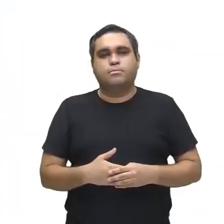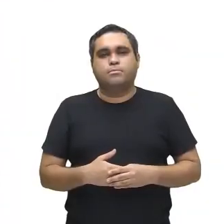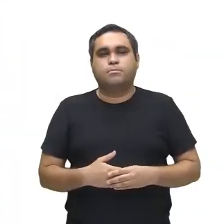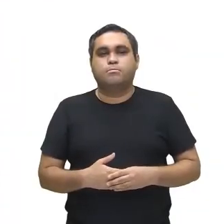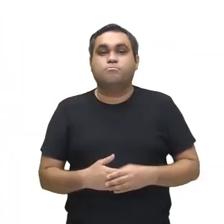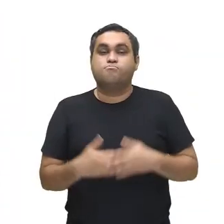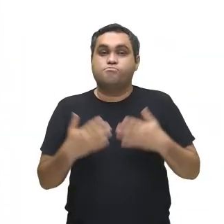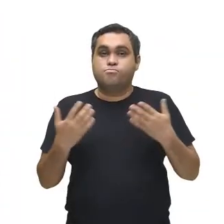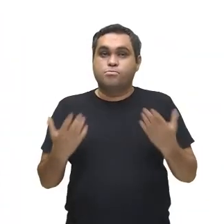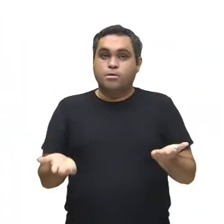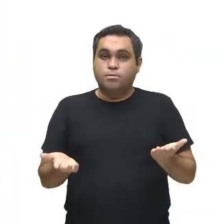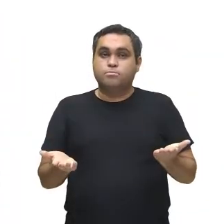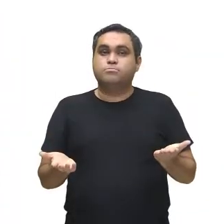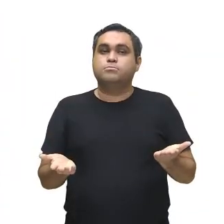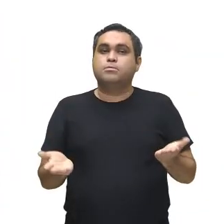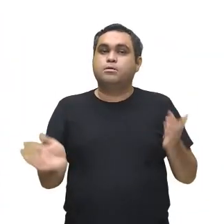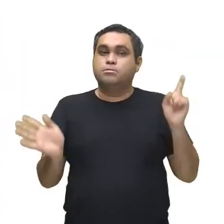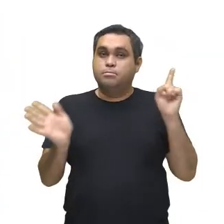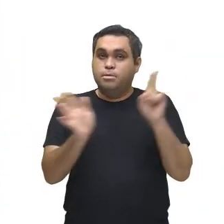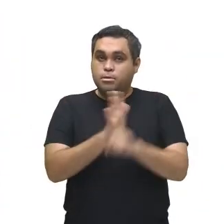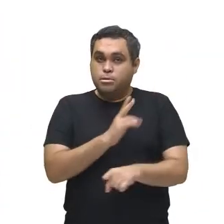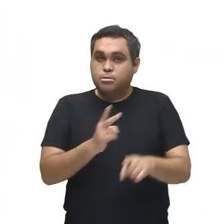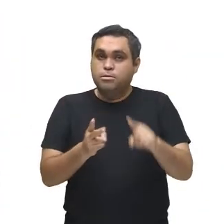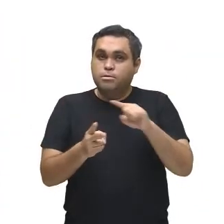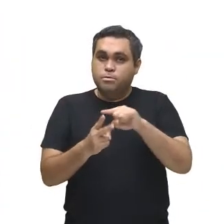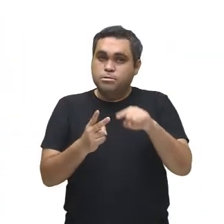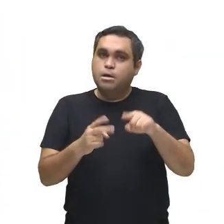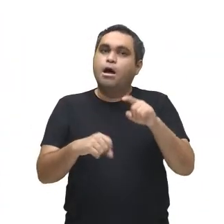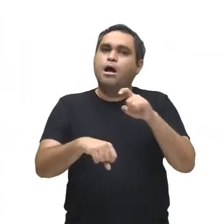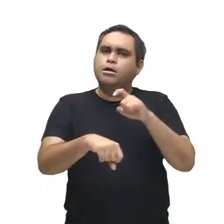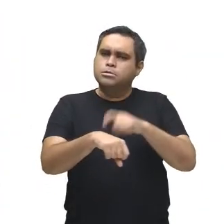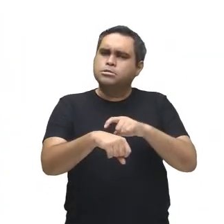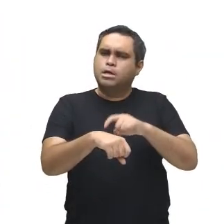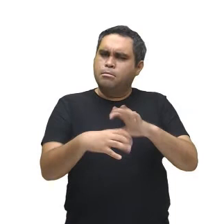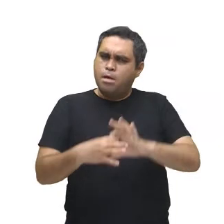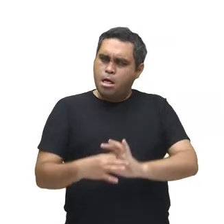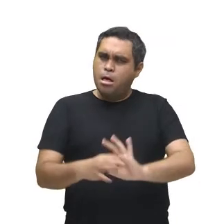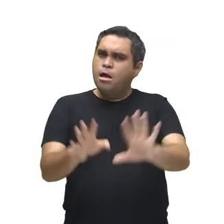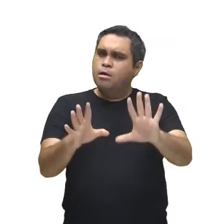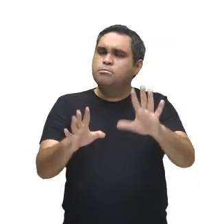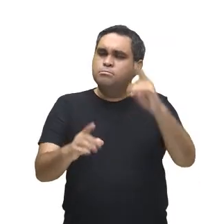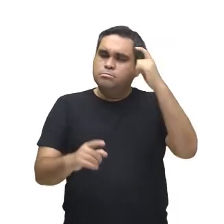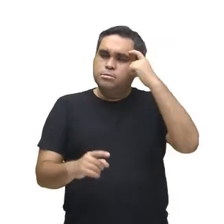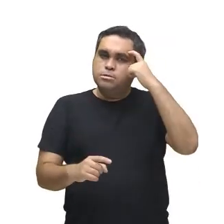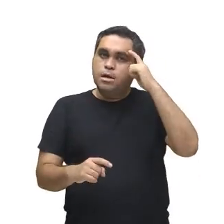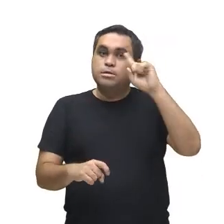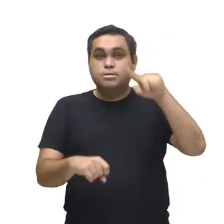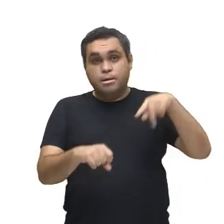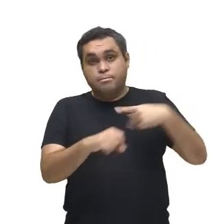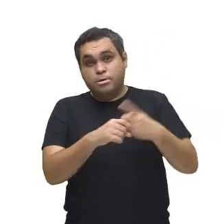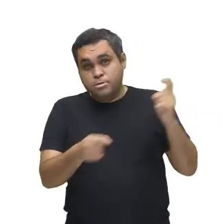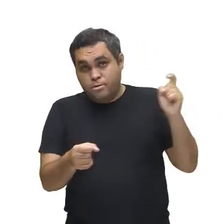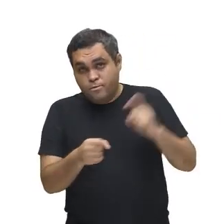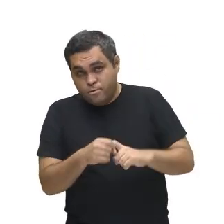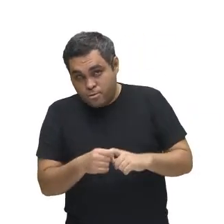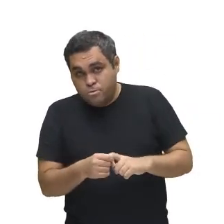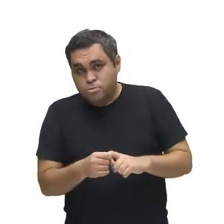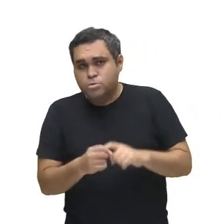Pois bem, galera, eu vou passar mais questões para vocês vão ter um tempinho de refletir em cima delas. Daqui a pouco a gente vai estar de volta, são